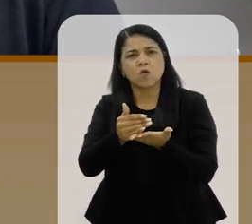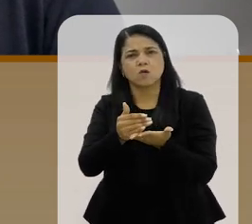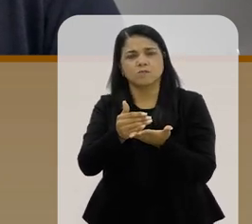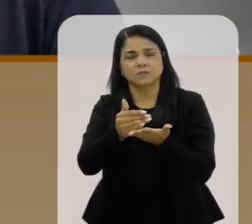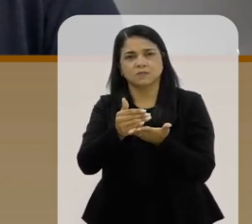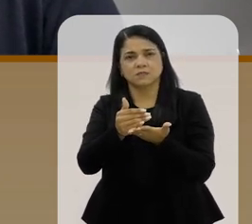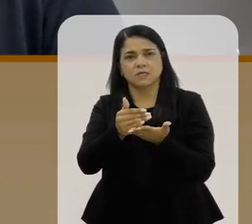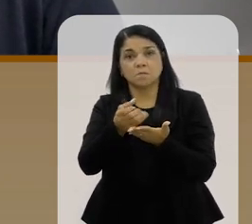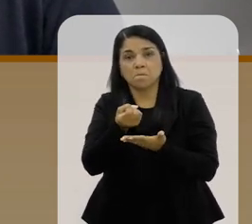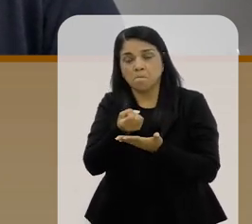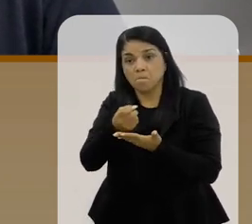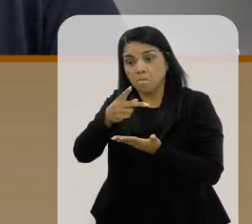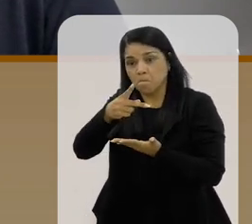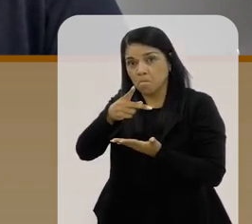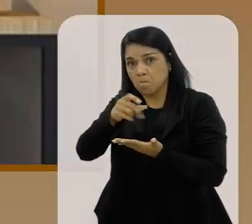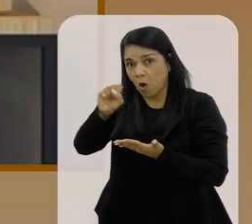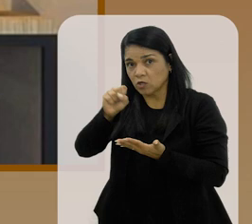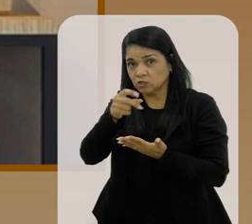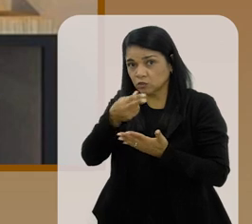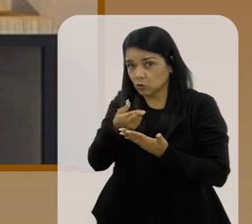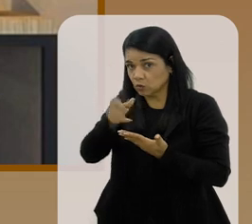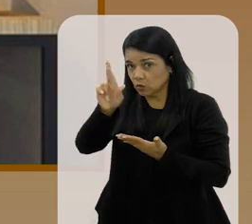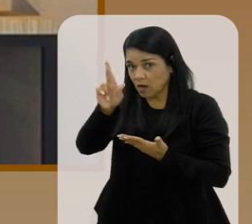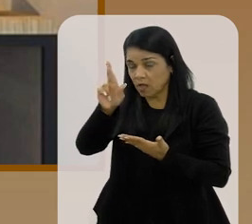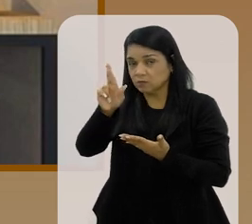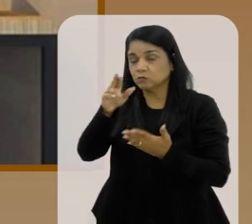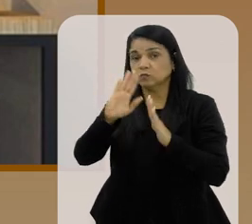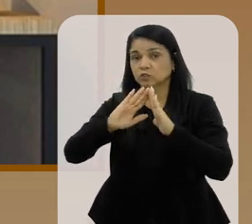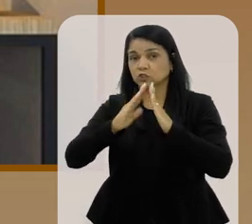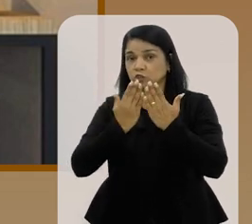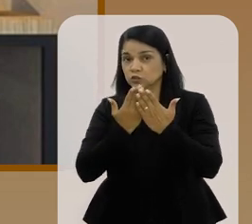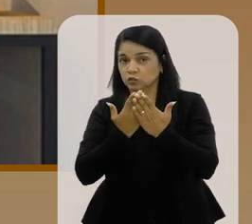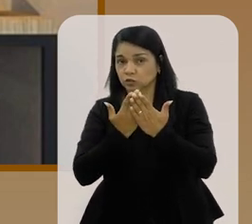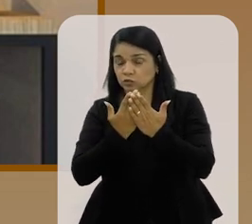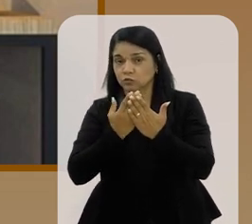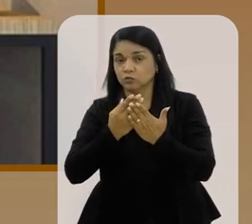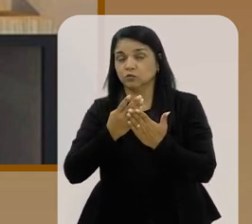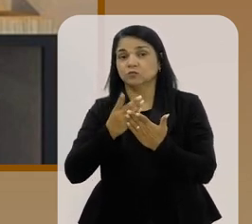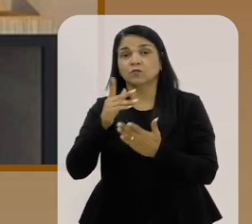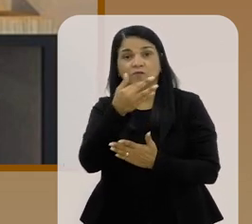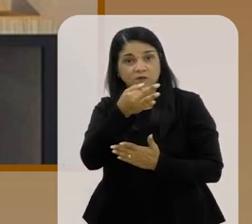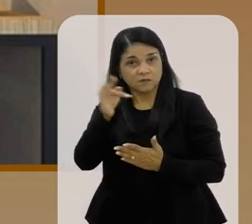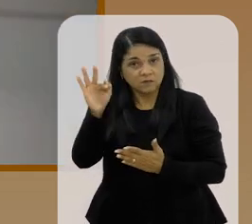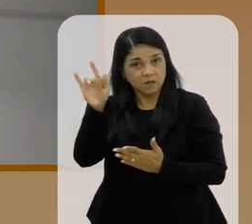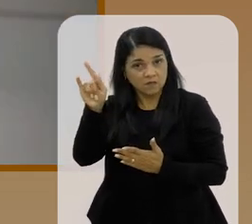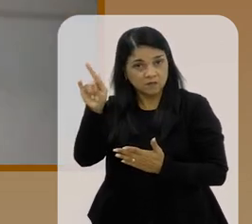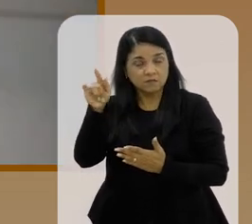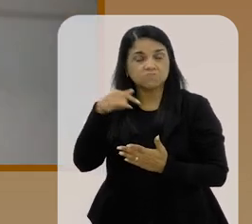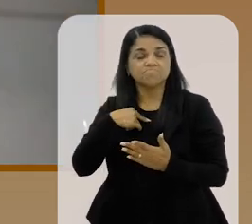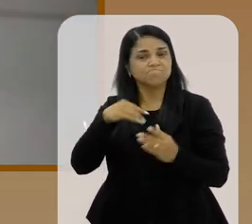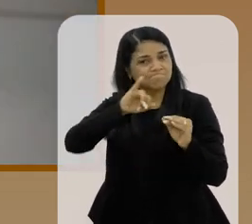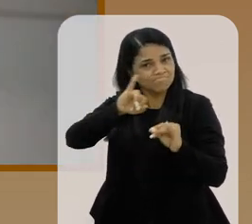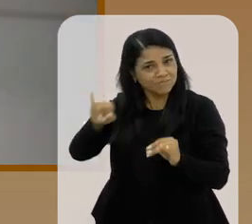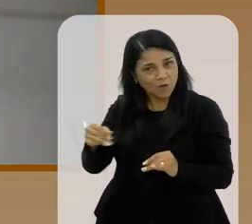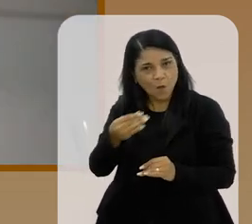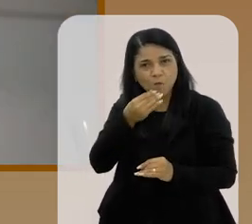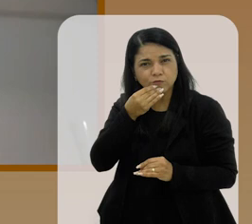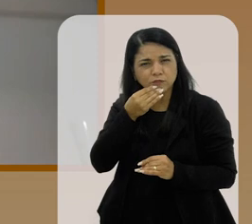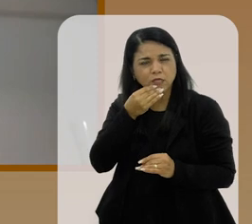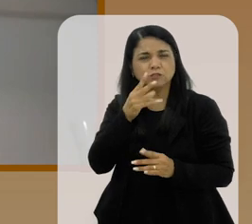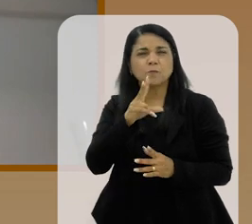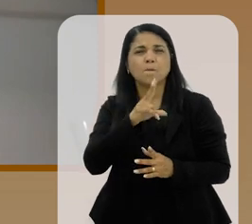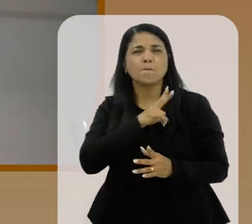a um pós-doutorado no Collège de France. Essa escolha foi, essa